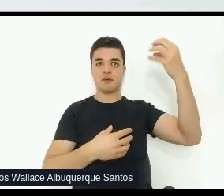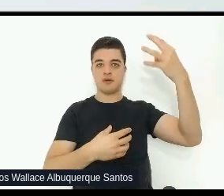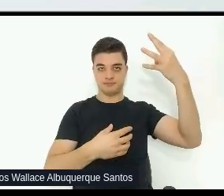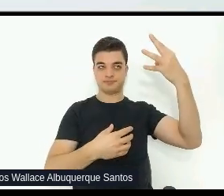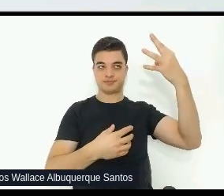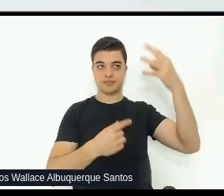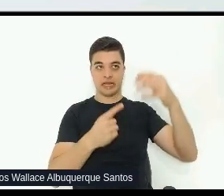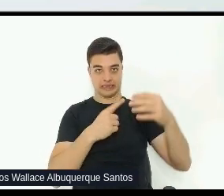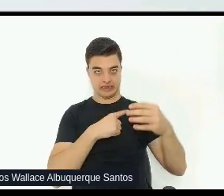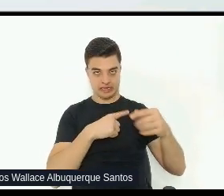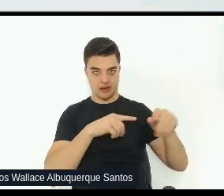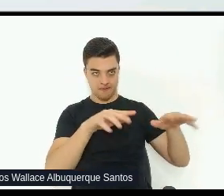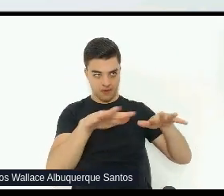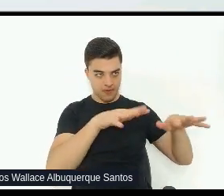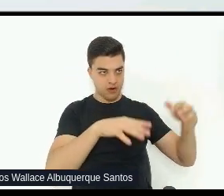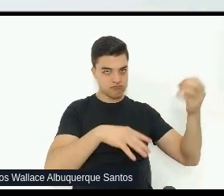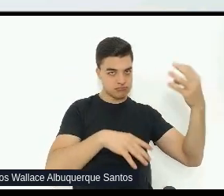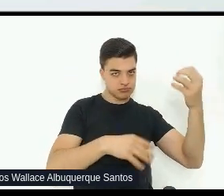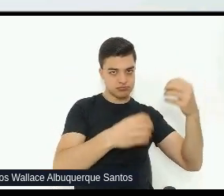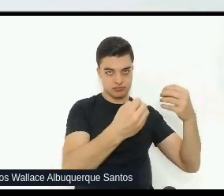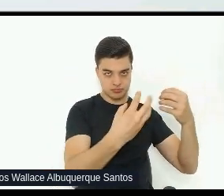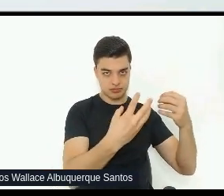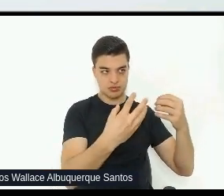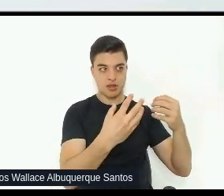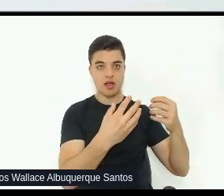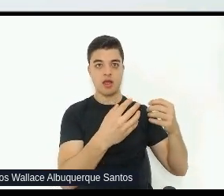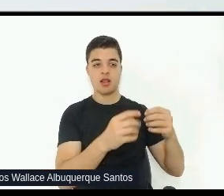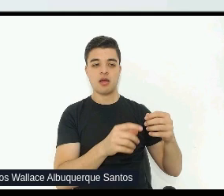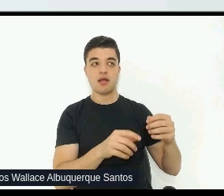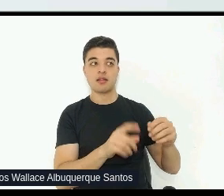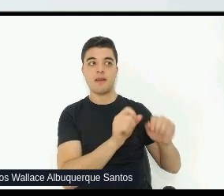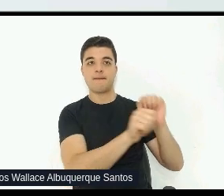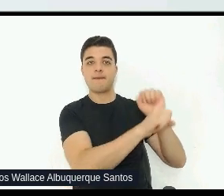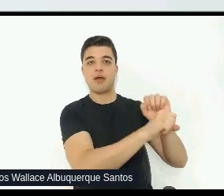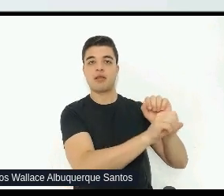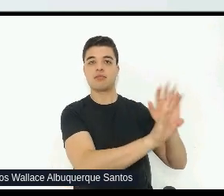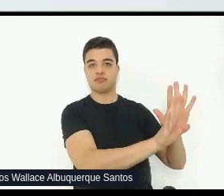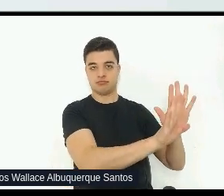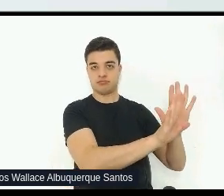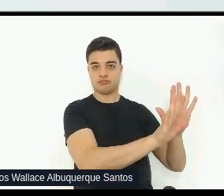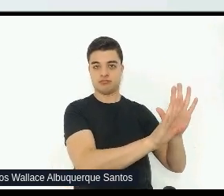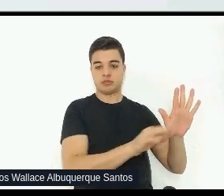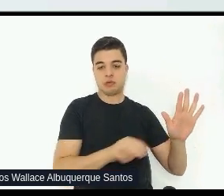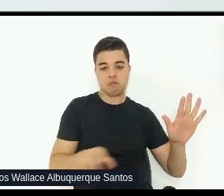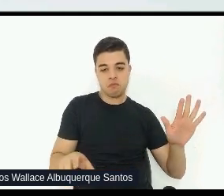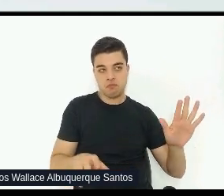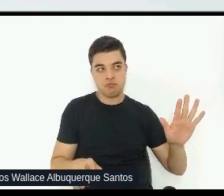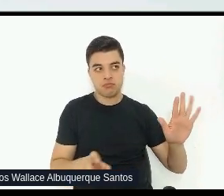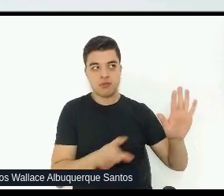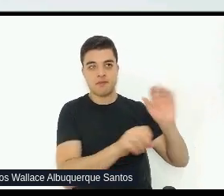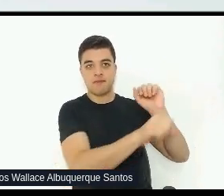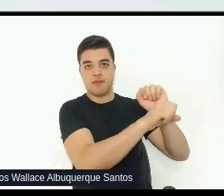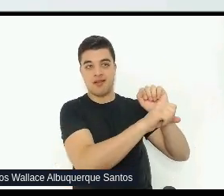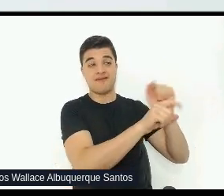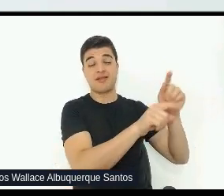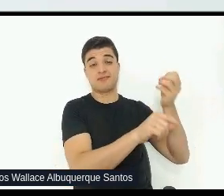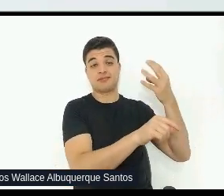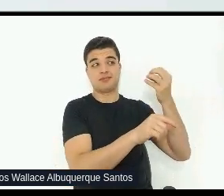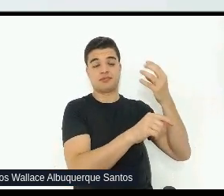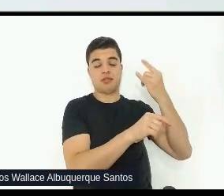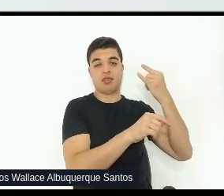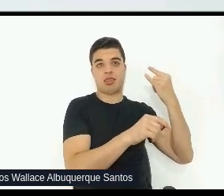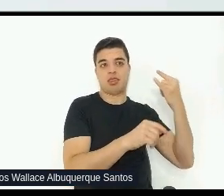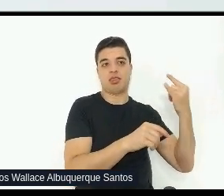ser pausados pelo usuário que pode se distrair com aquilo ali, pode não conseguir terminar sua jornada ou sua tarefa